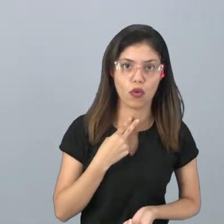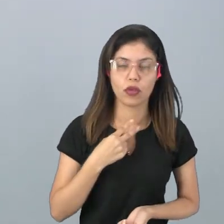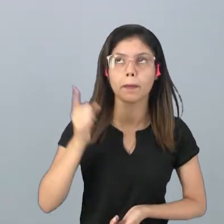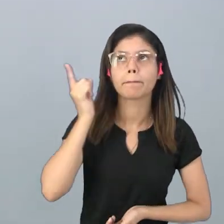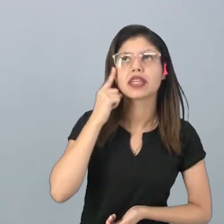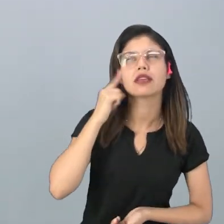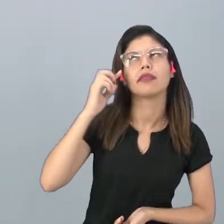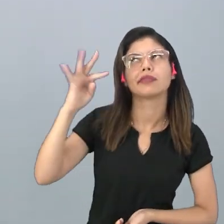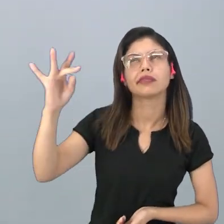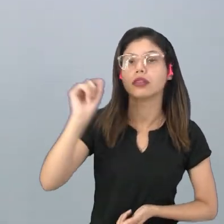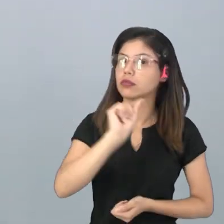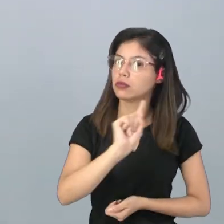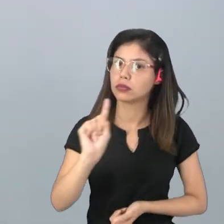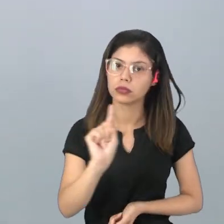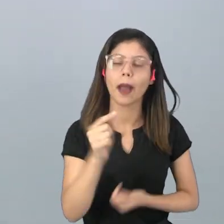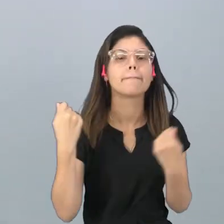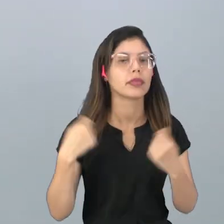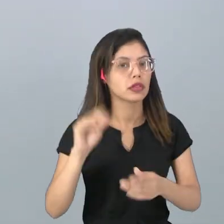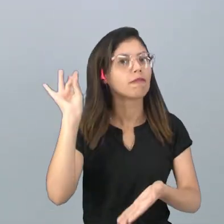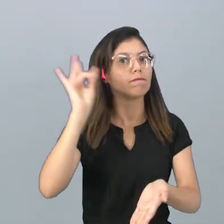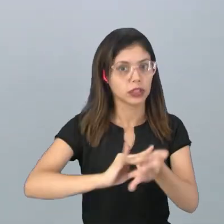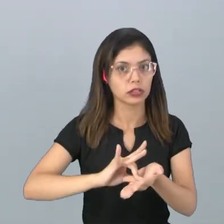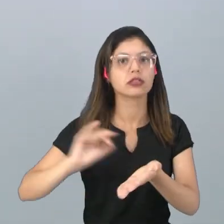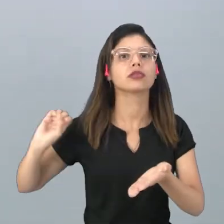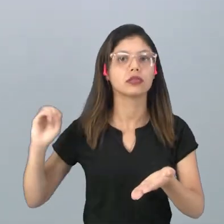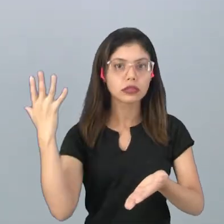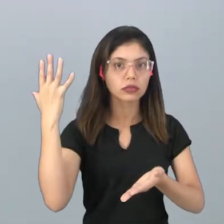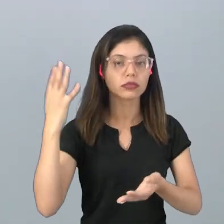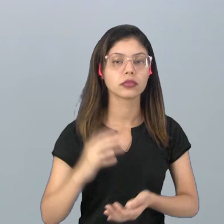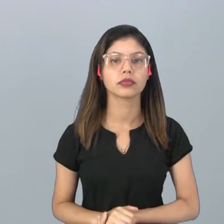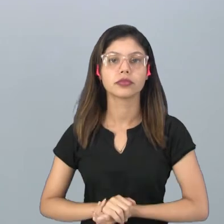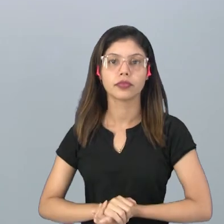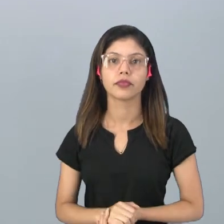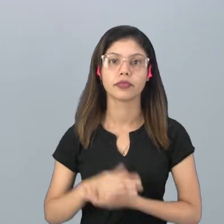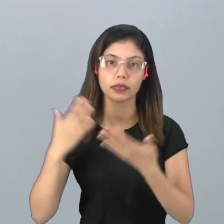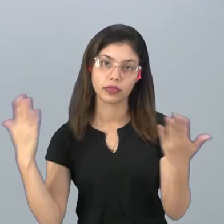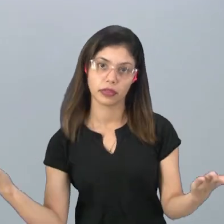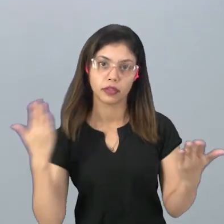ficar inventando do jeito que eu quiser, não, tá bom? Tem